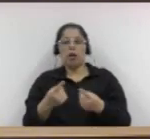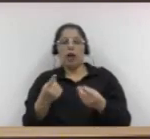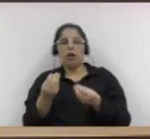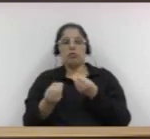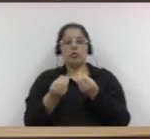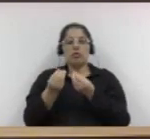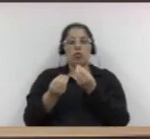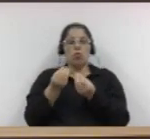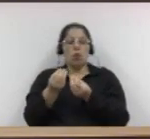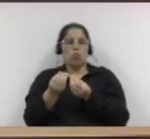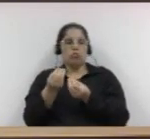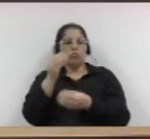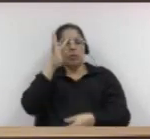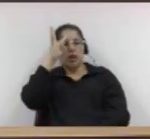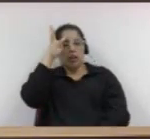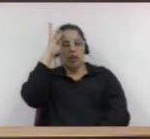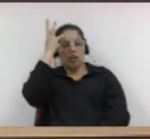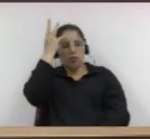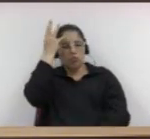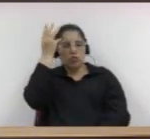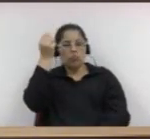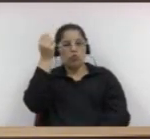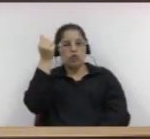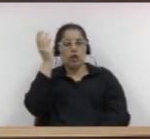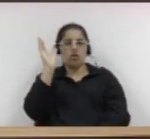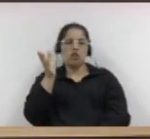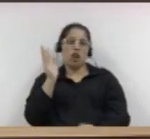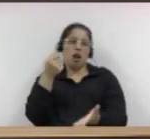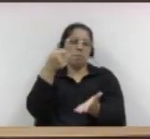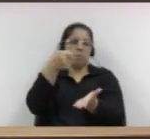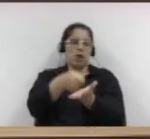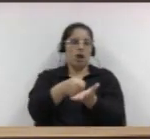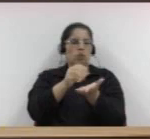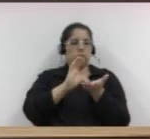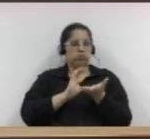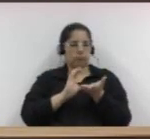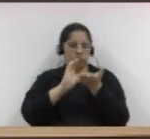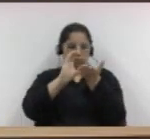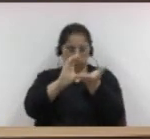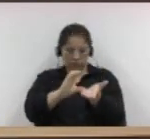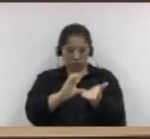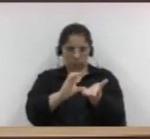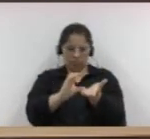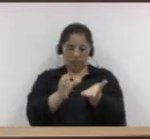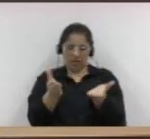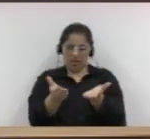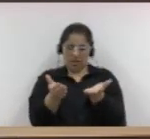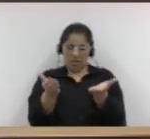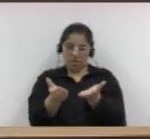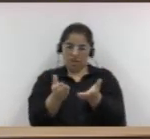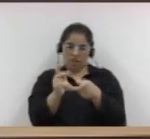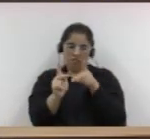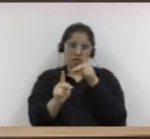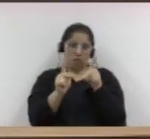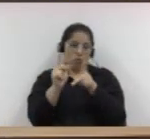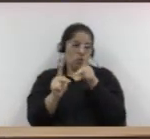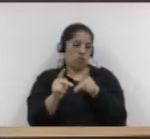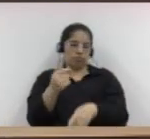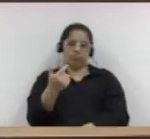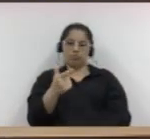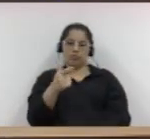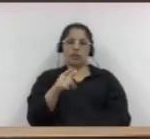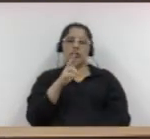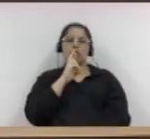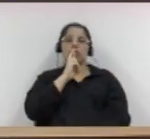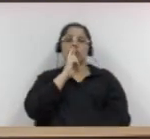alguma solução para aquele dinheiro que já foi investido e até agora a população não teve o